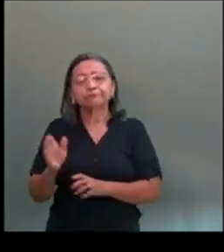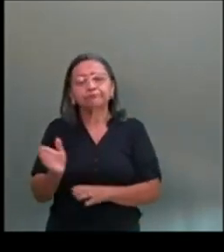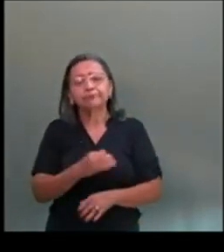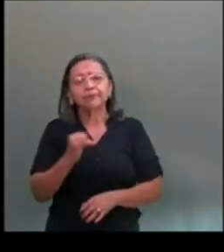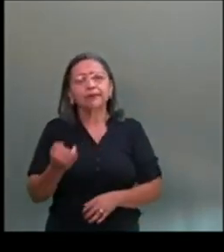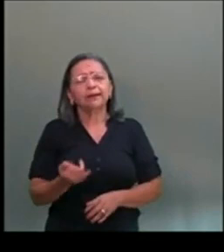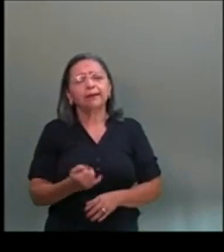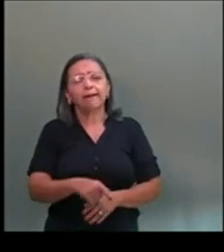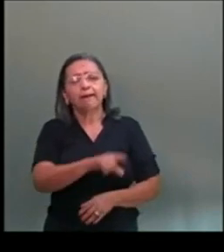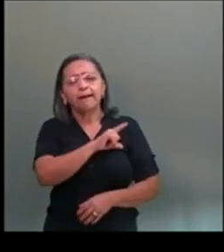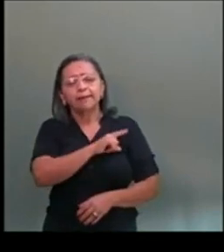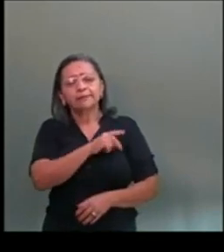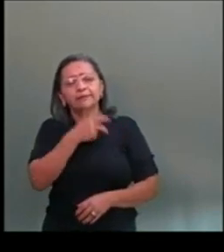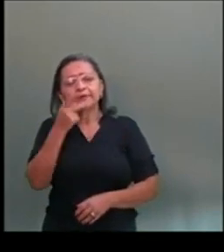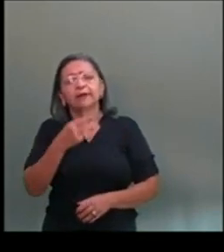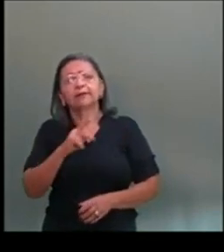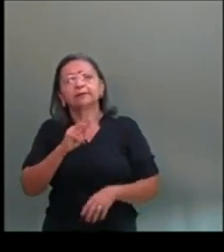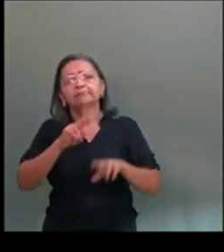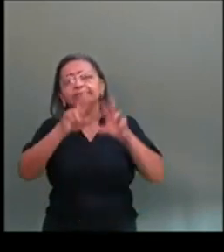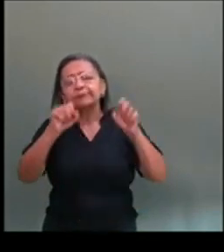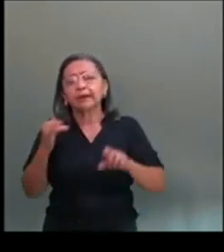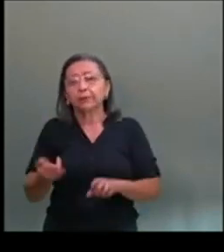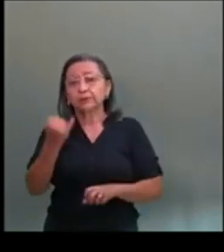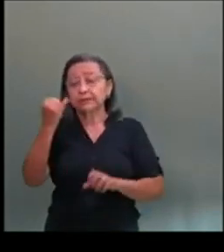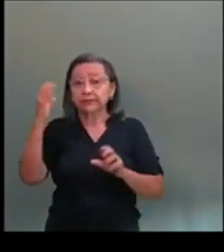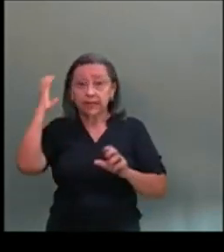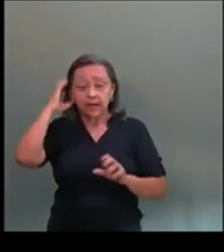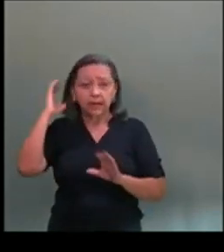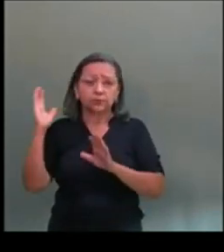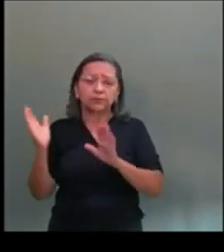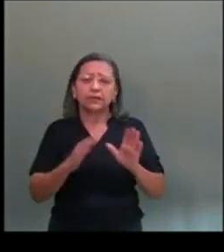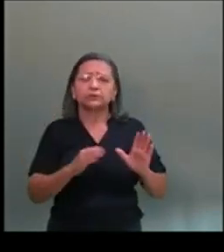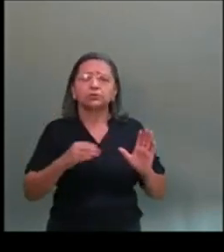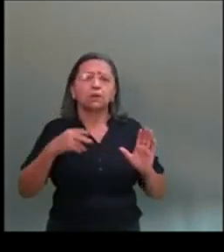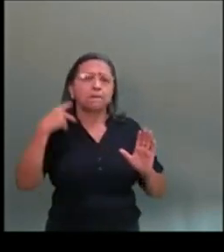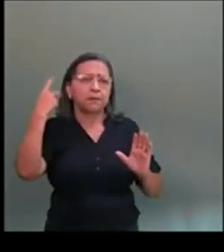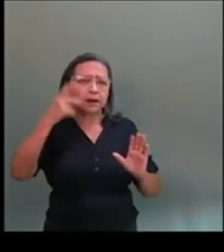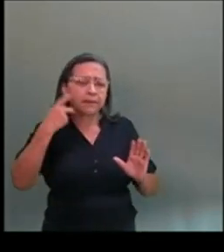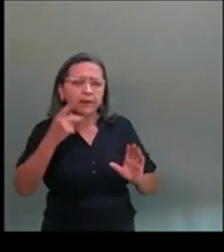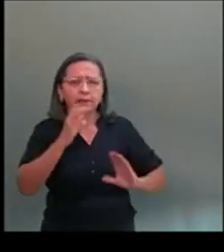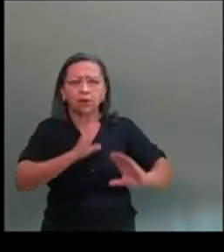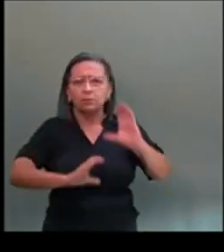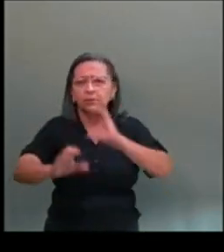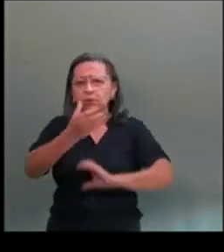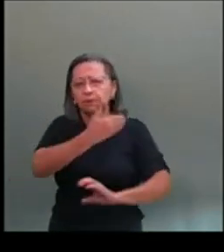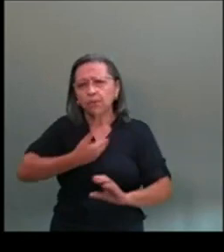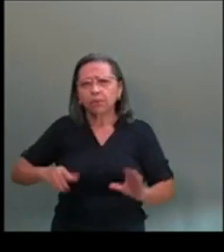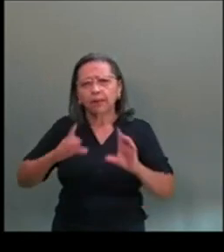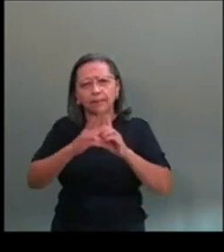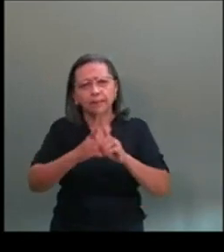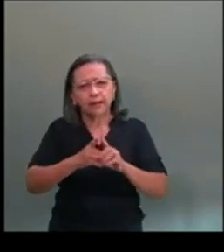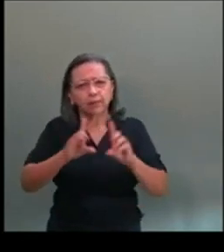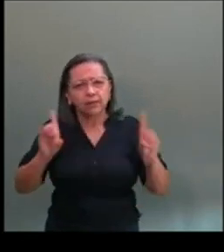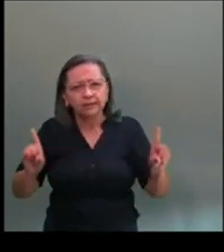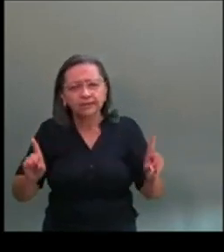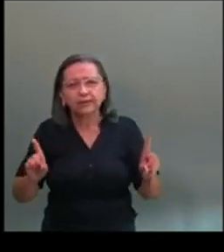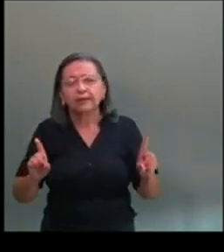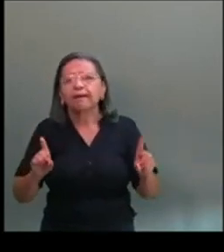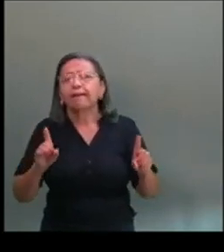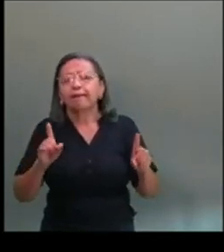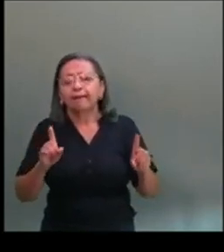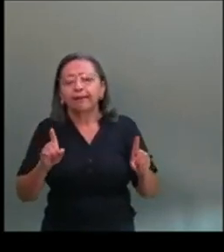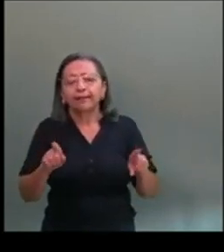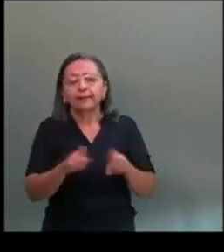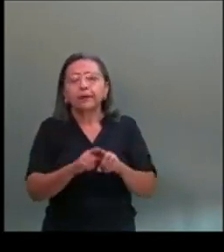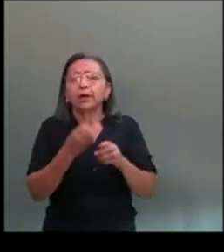falar sobre a importância da Agência Senado para o Parlamento, para a comunicação pública, para a democracia, eu gostaria